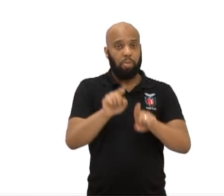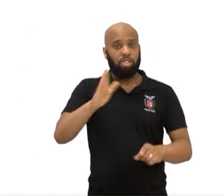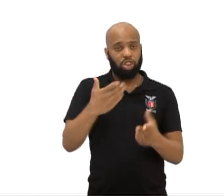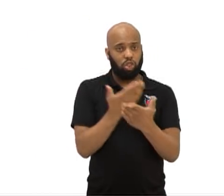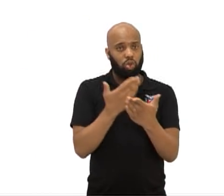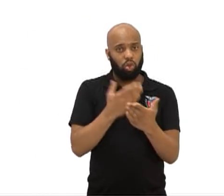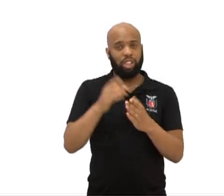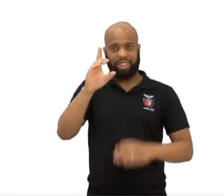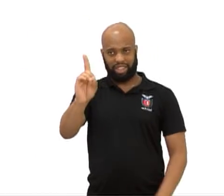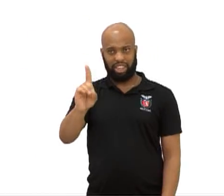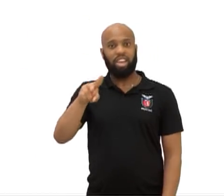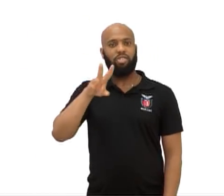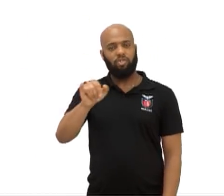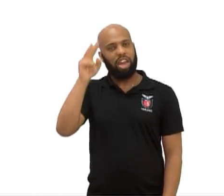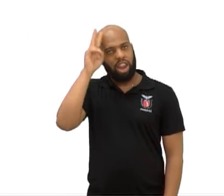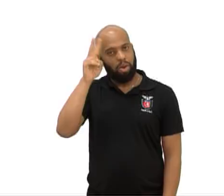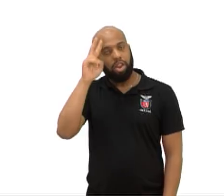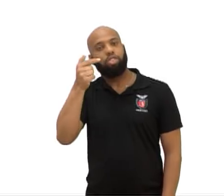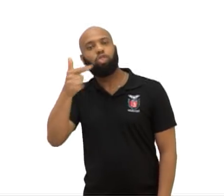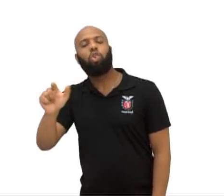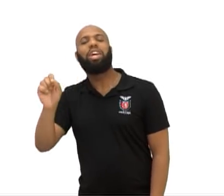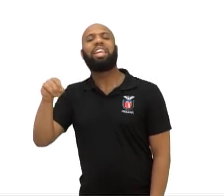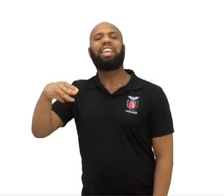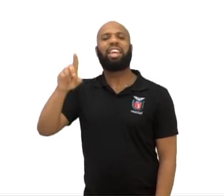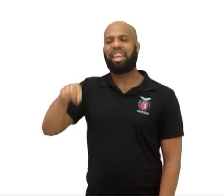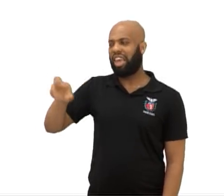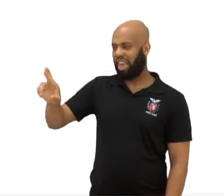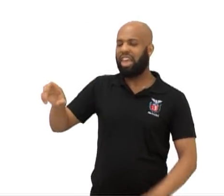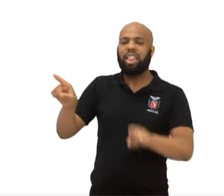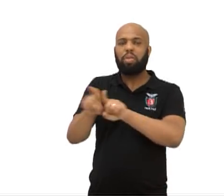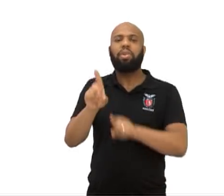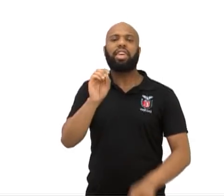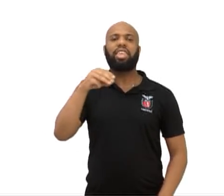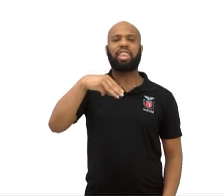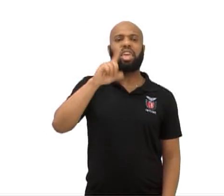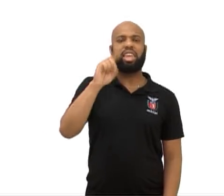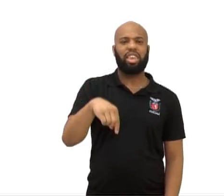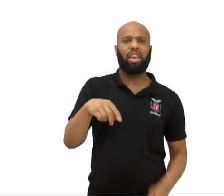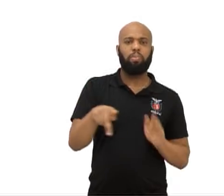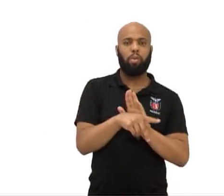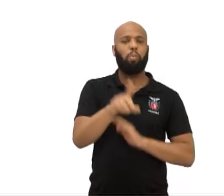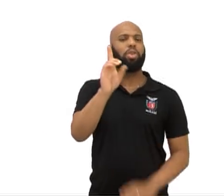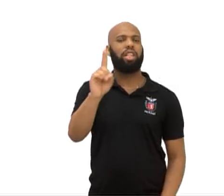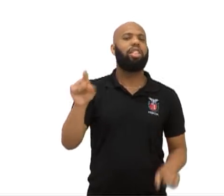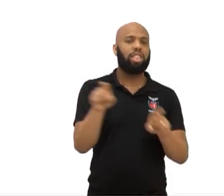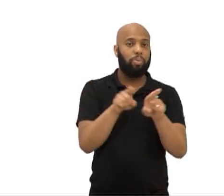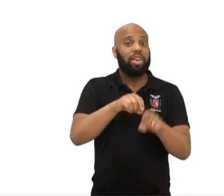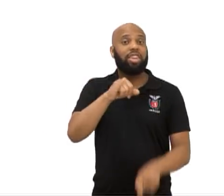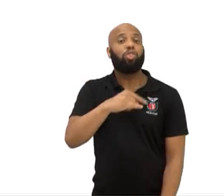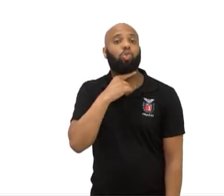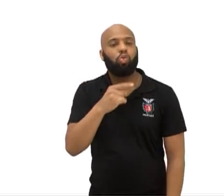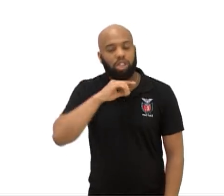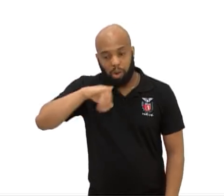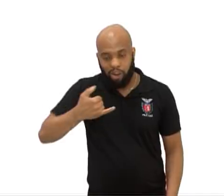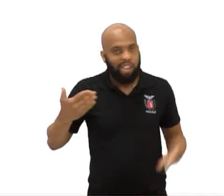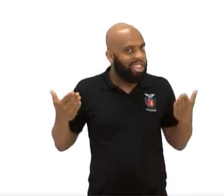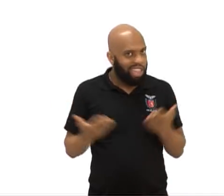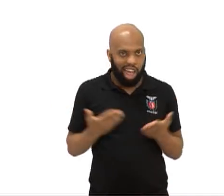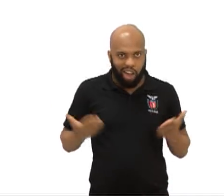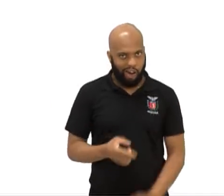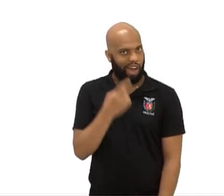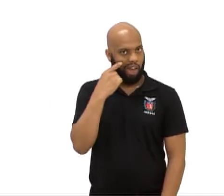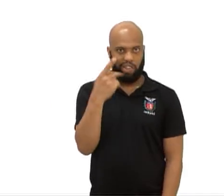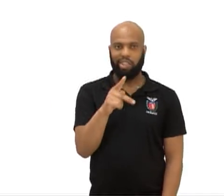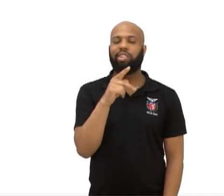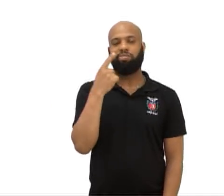vamos relembrar ele, né? Quem que é o raio e quem que é o diâmetro? Se ficou alguma dúvida, aproveita agora.